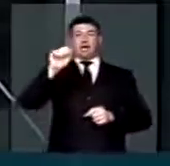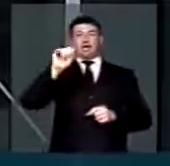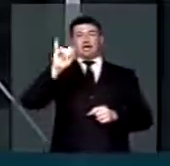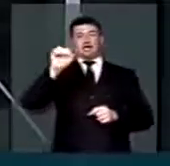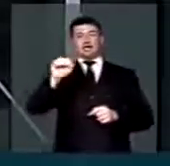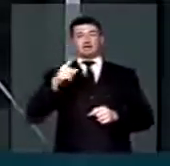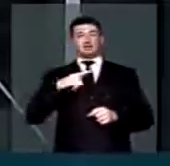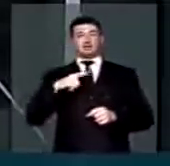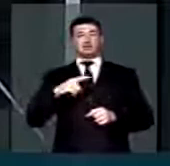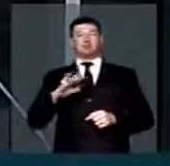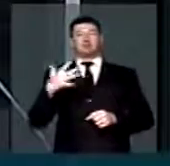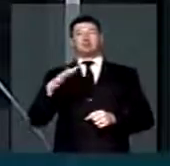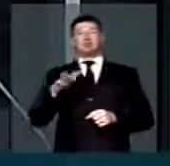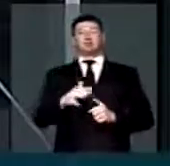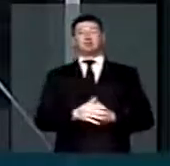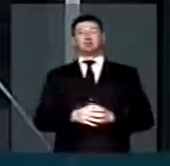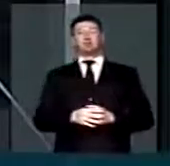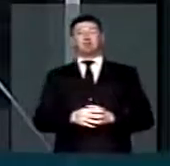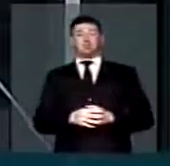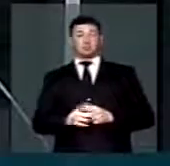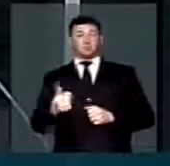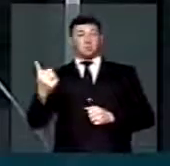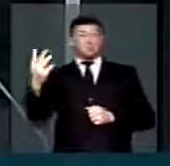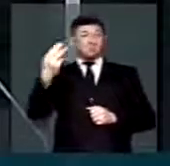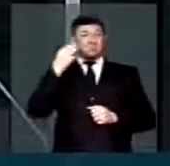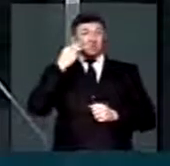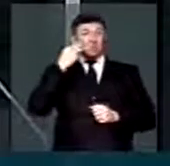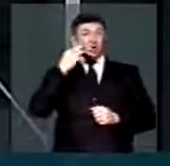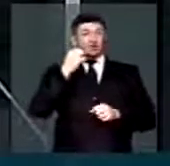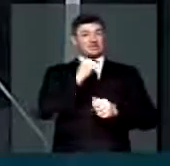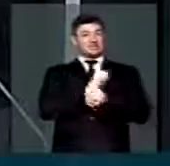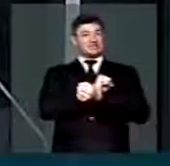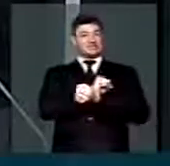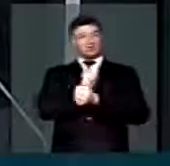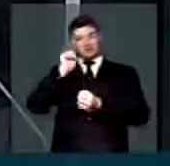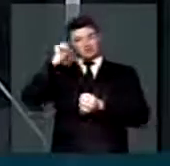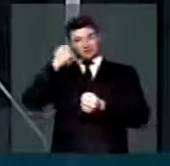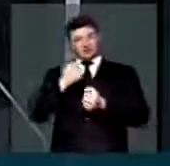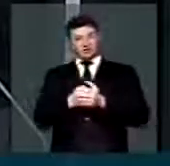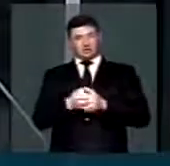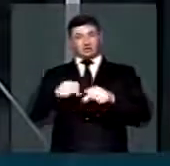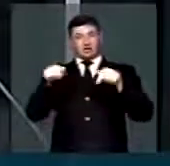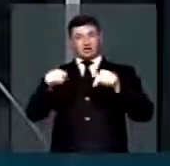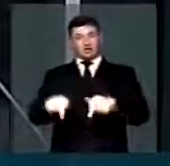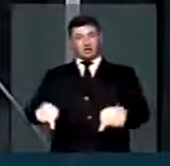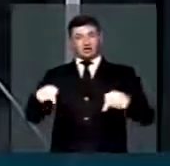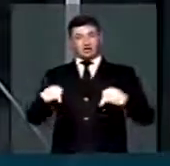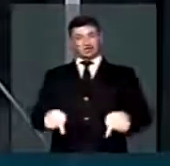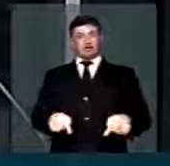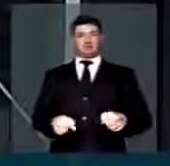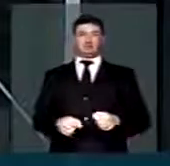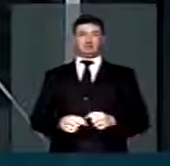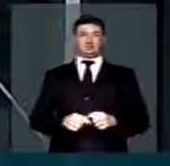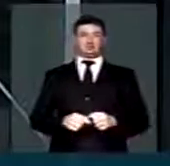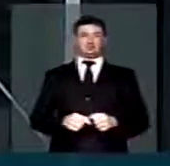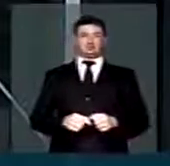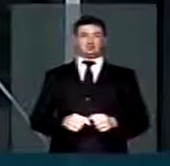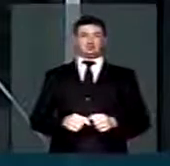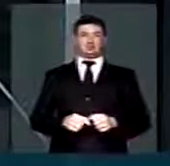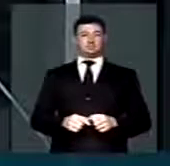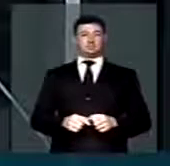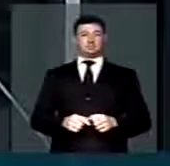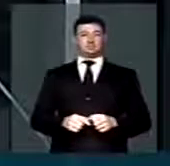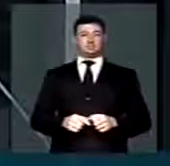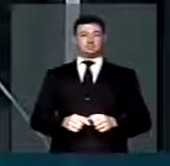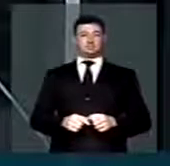saíram mais de 1 milhão de escravos ali do cais do